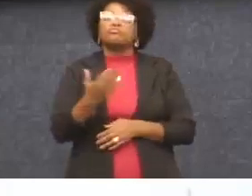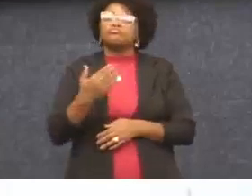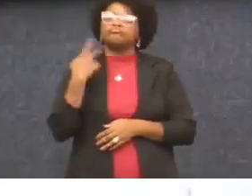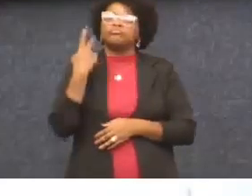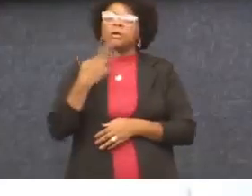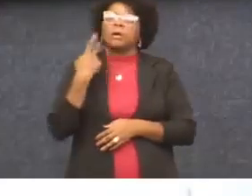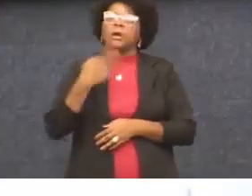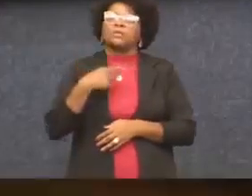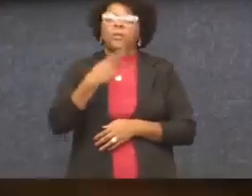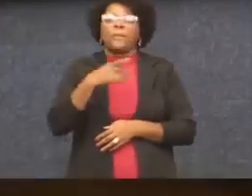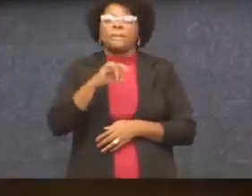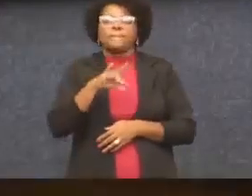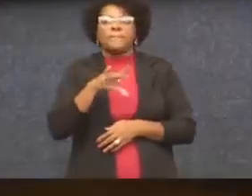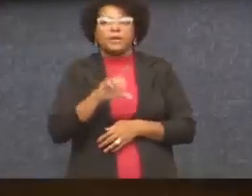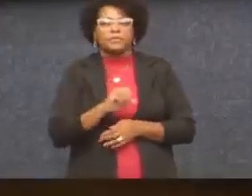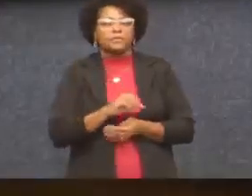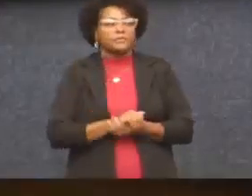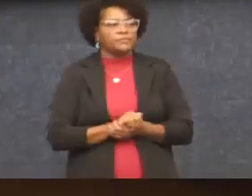Patrus.